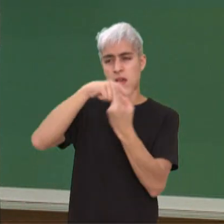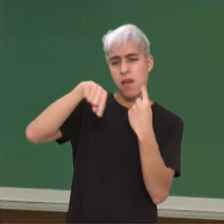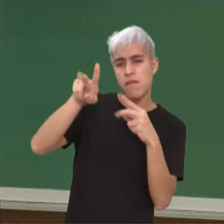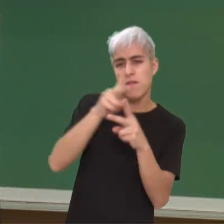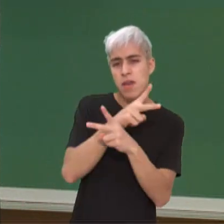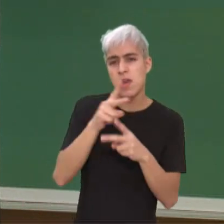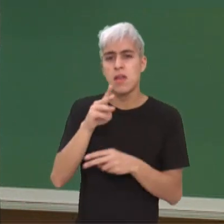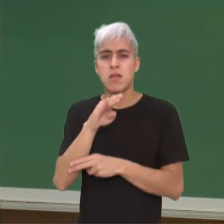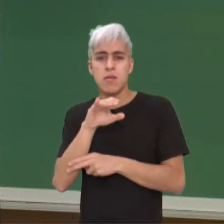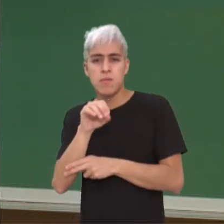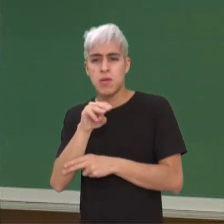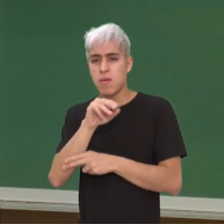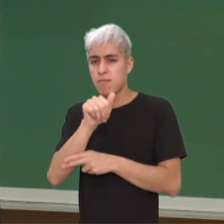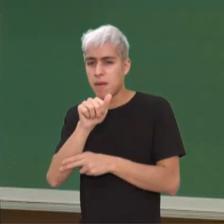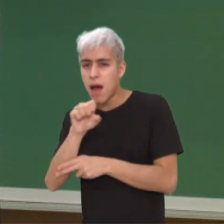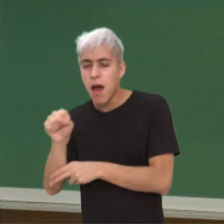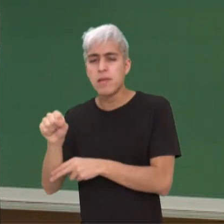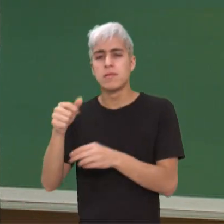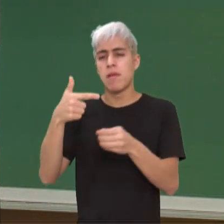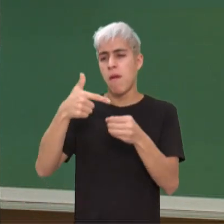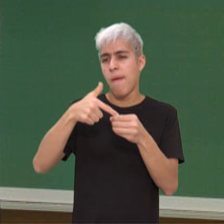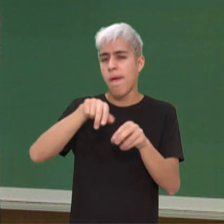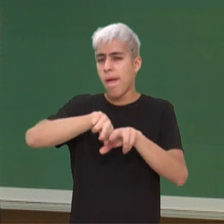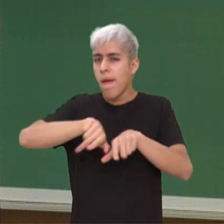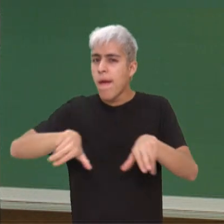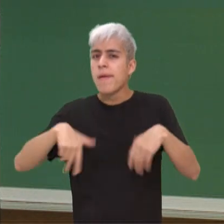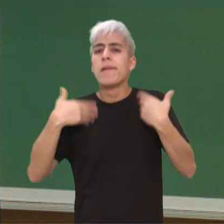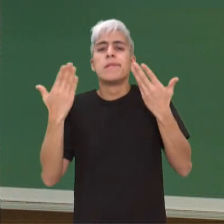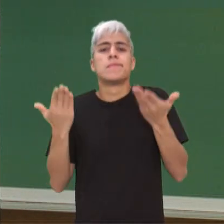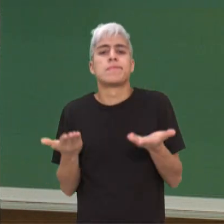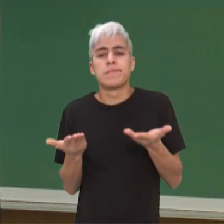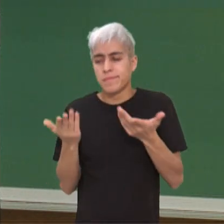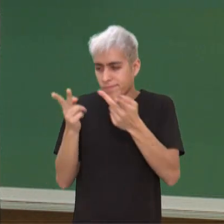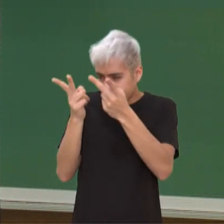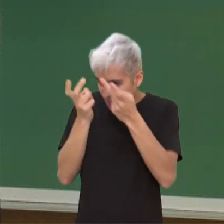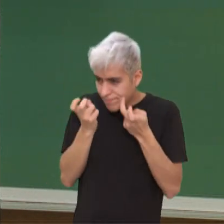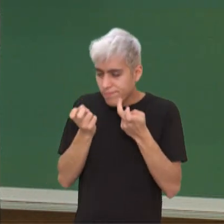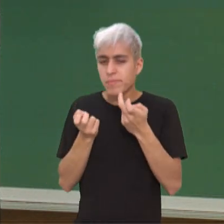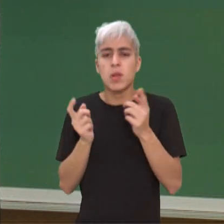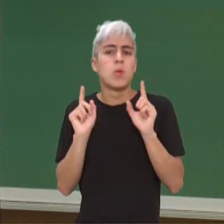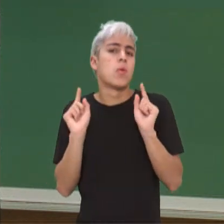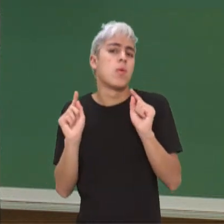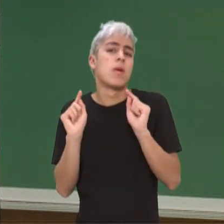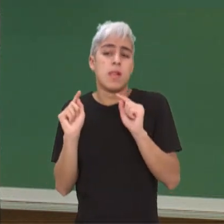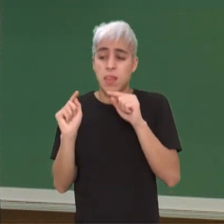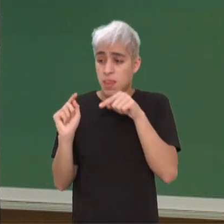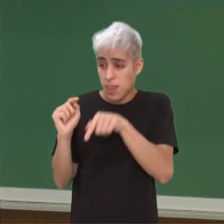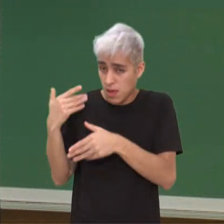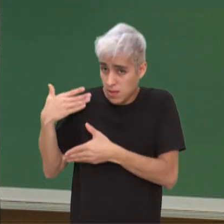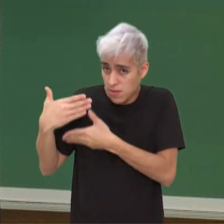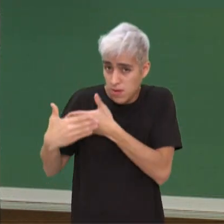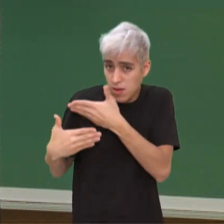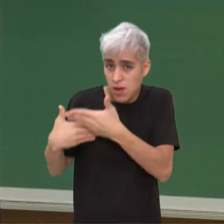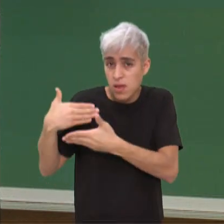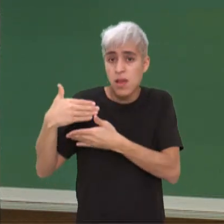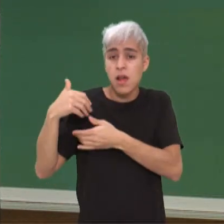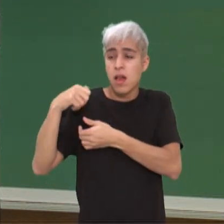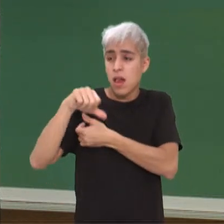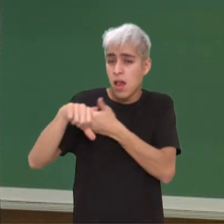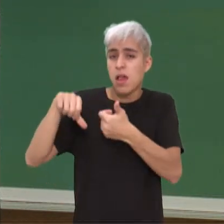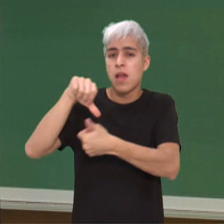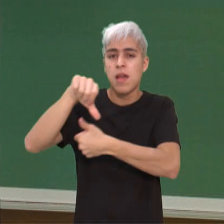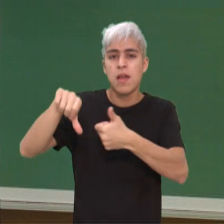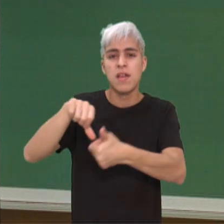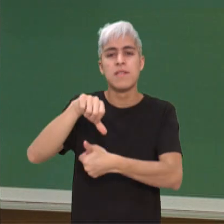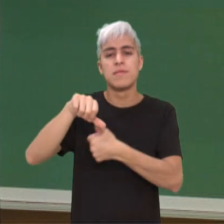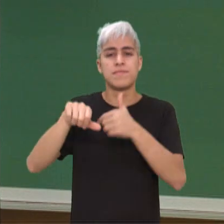os biocombustíveis, né? E a gente vai enxergar que esses processos renováveis, quando a